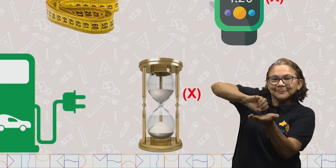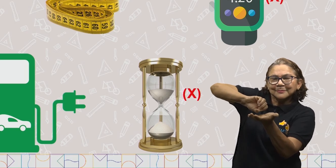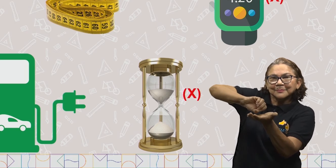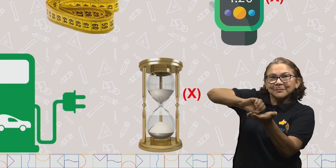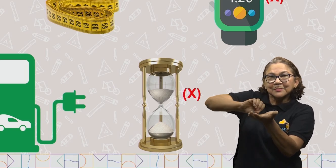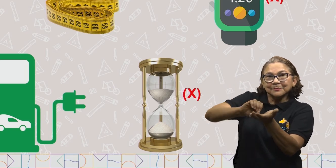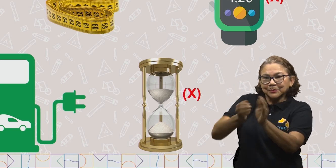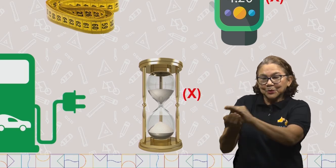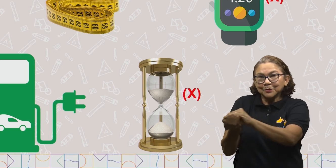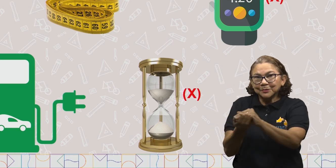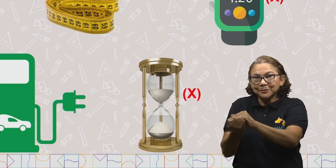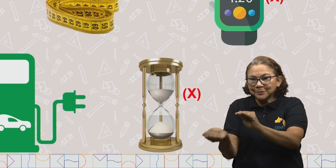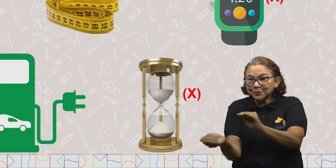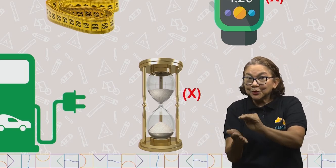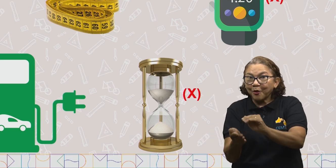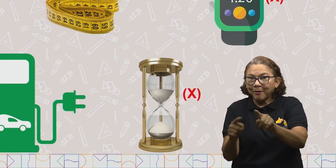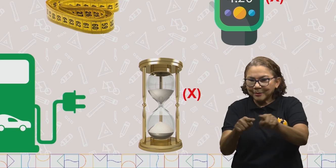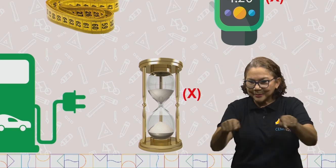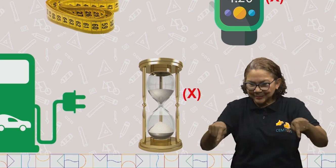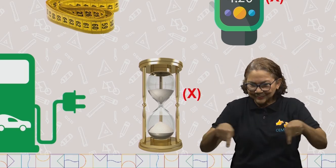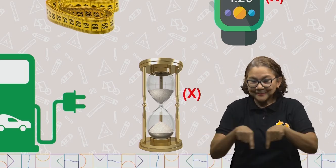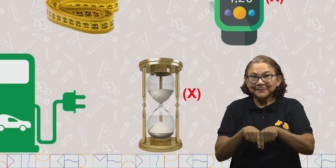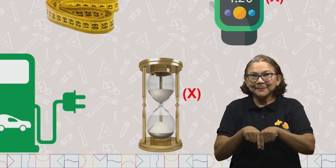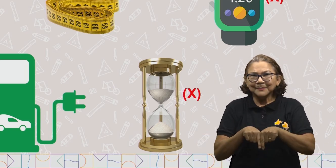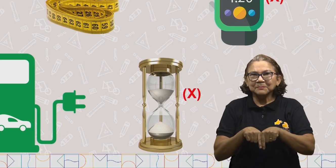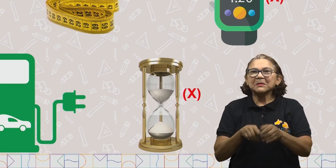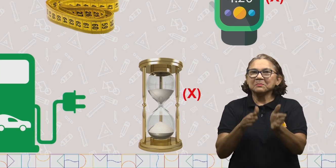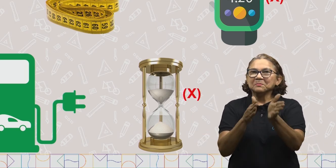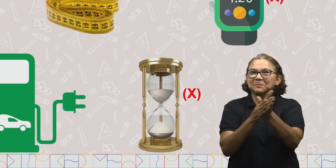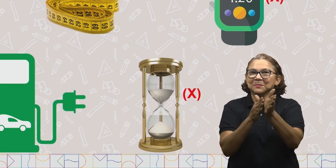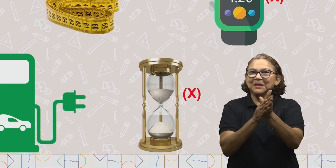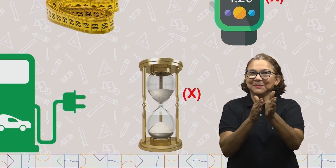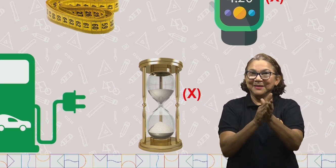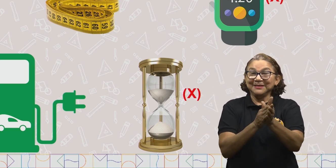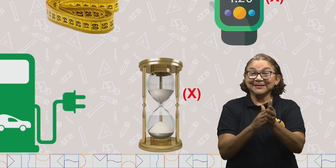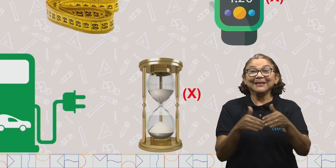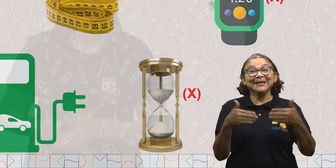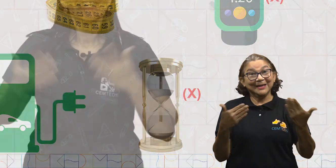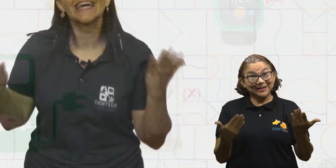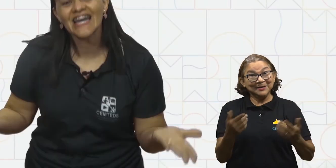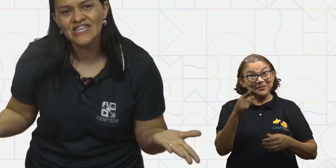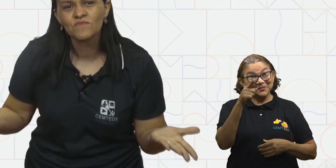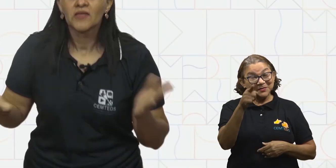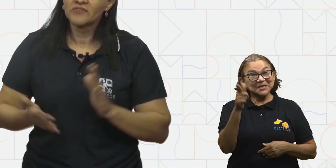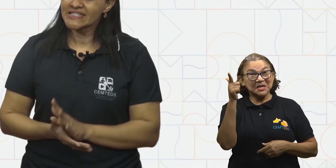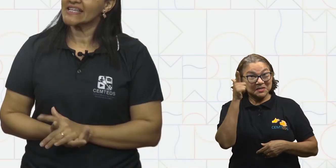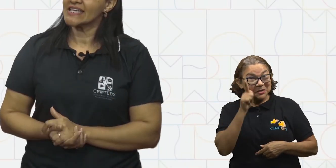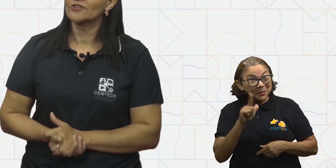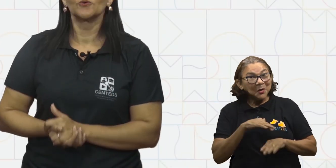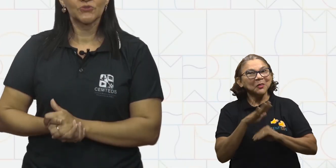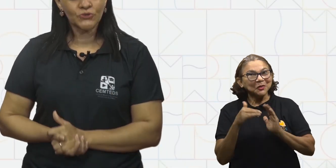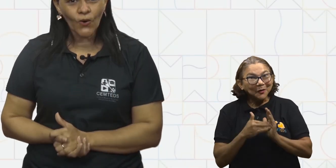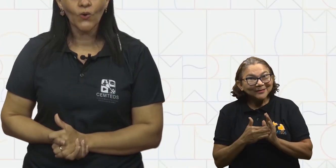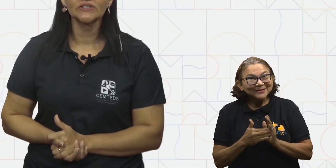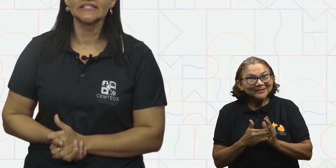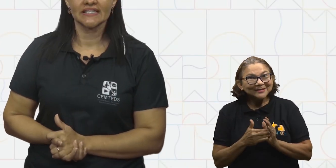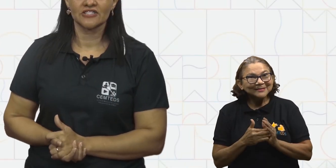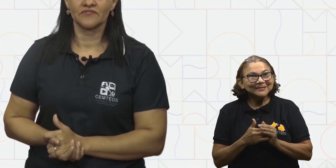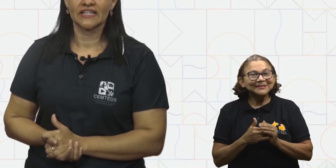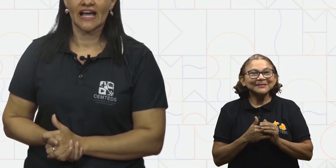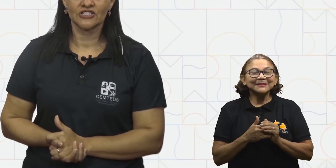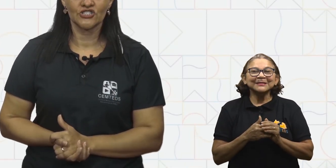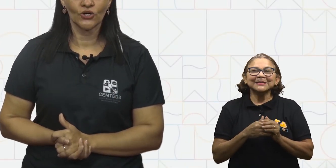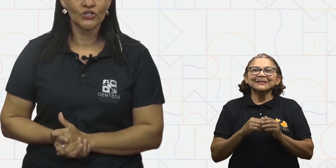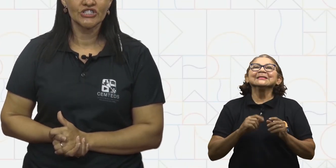muito utilizada em jogos de tabuleiro. Isso mesmo, parabéns! E aí, você acertou todas